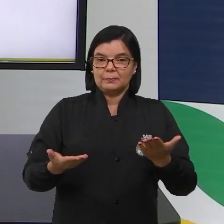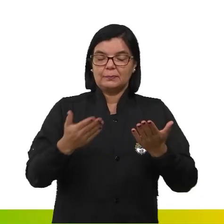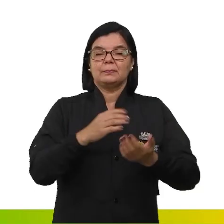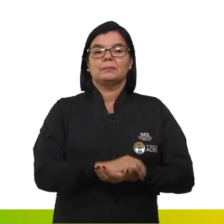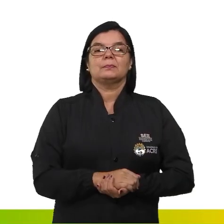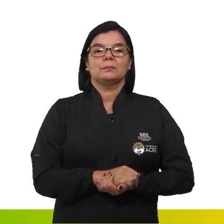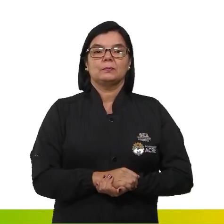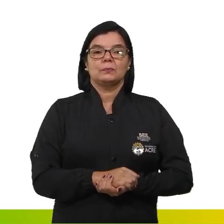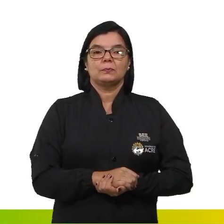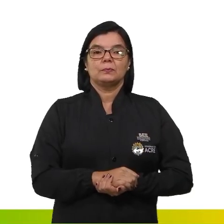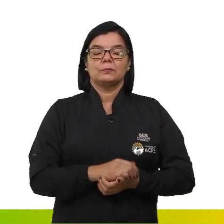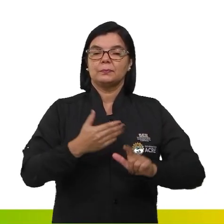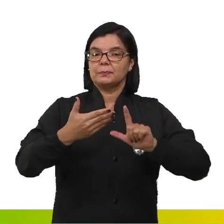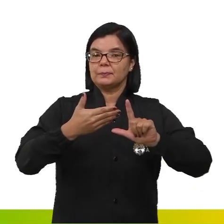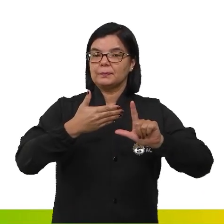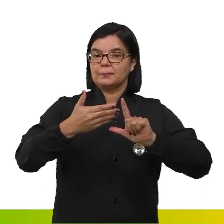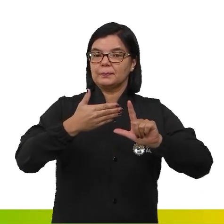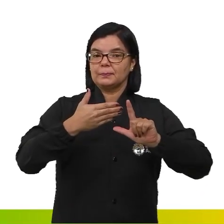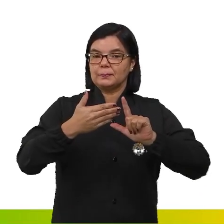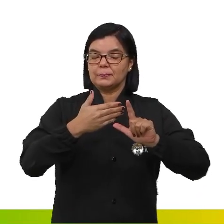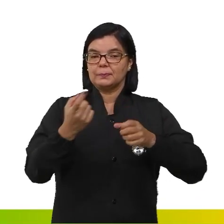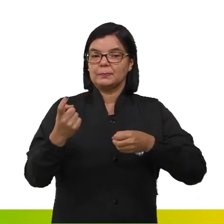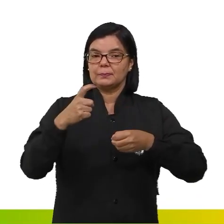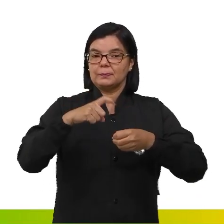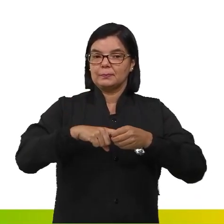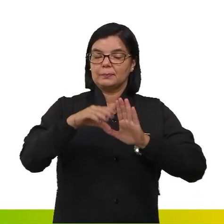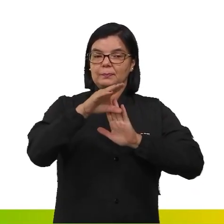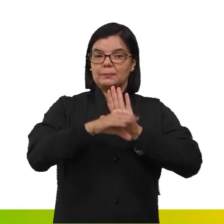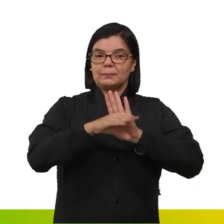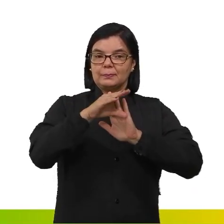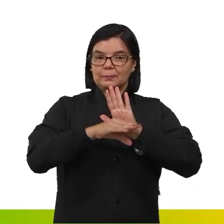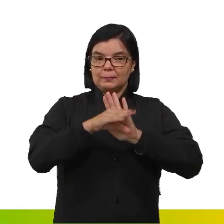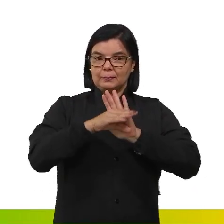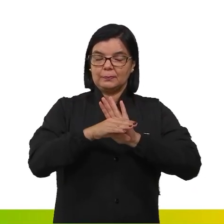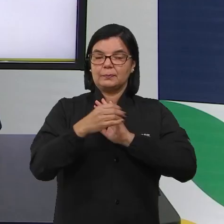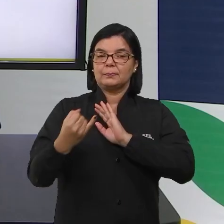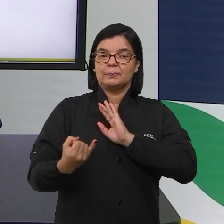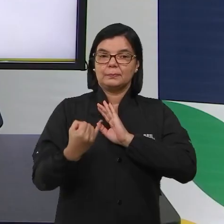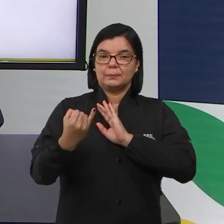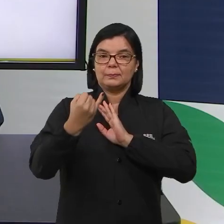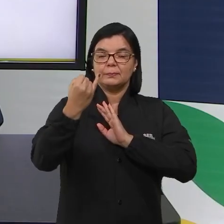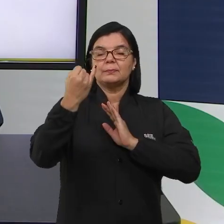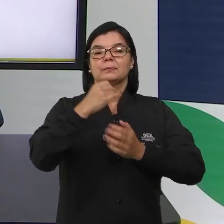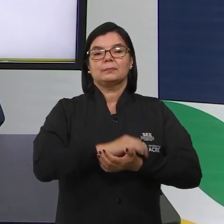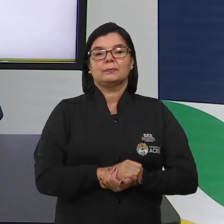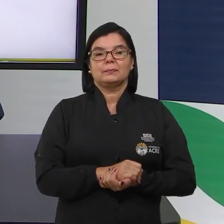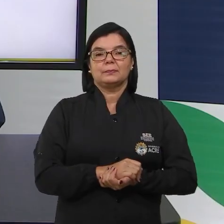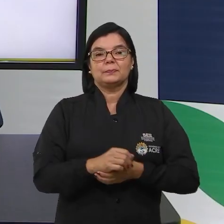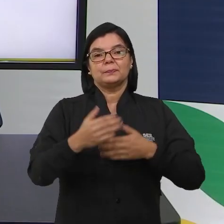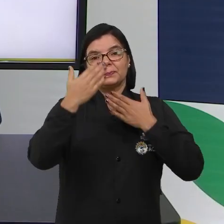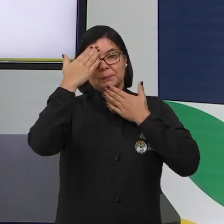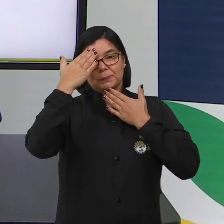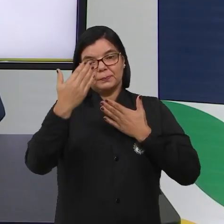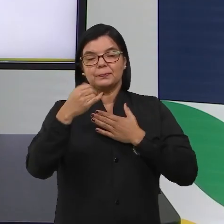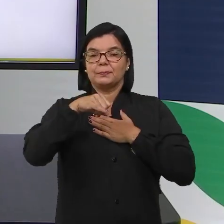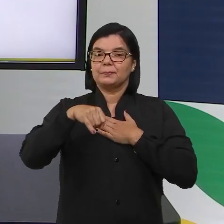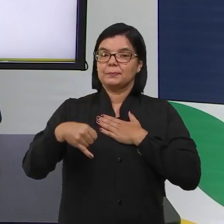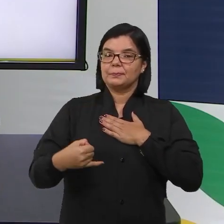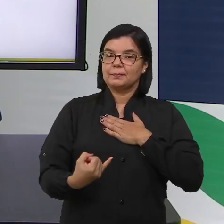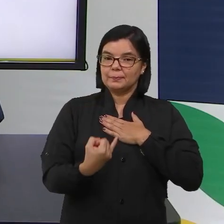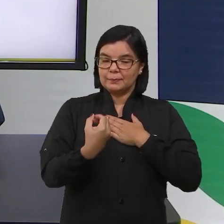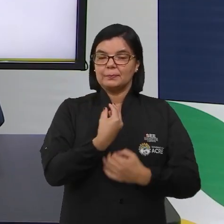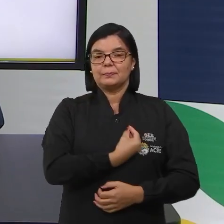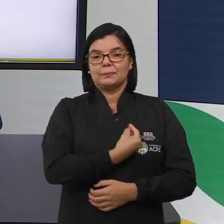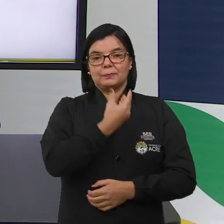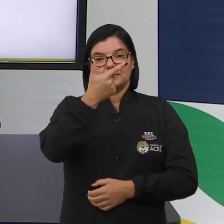a irem à plataforma para a retomada desse conteúdo que é relevante. Então, agradeço a oportunidade de estar